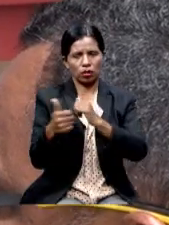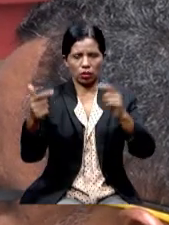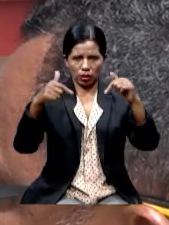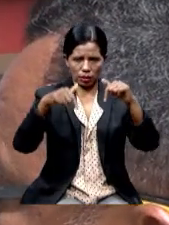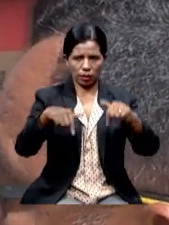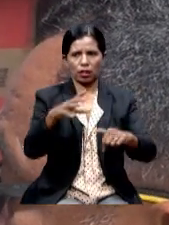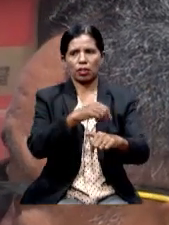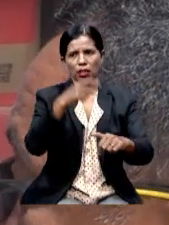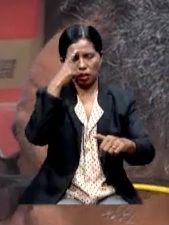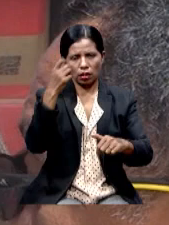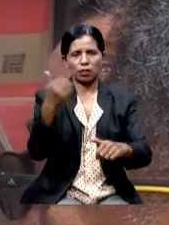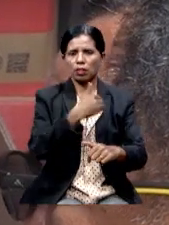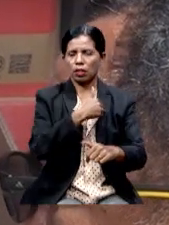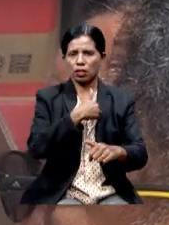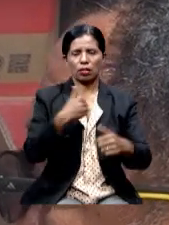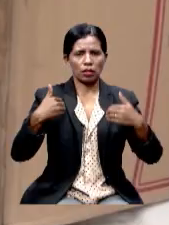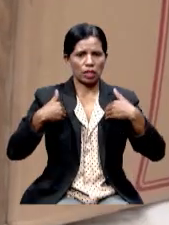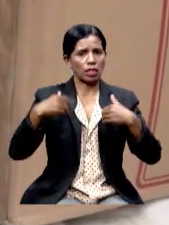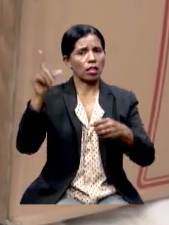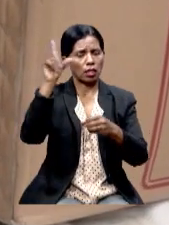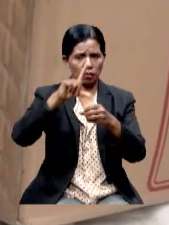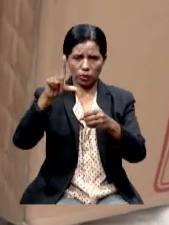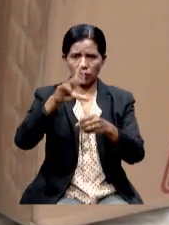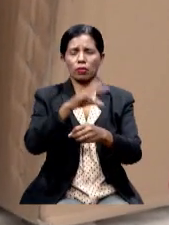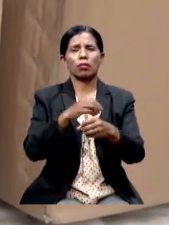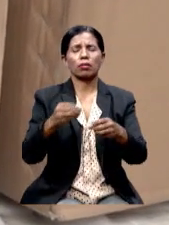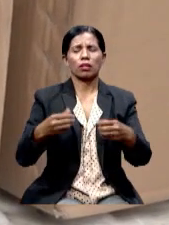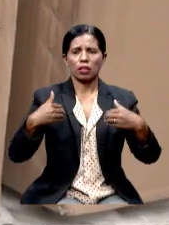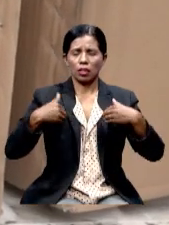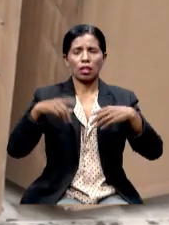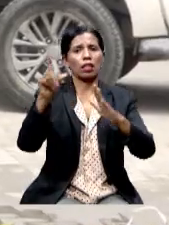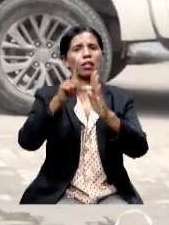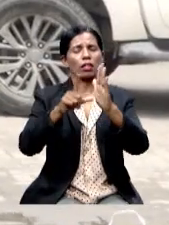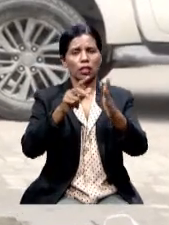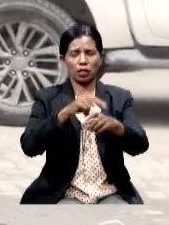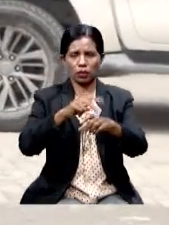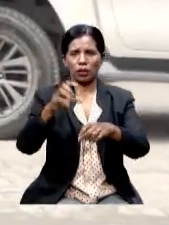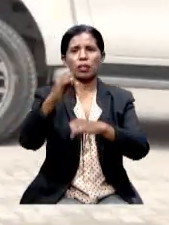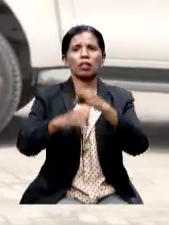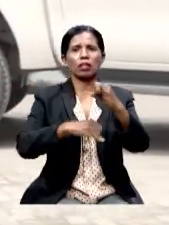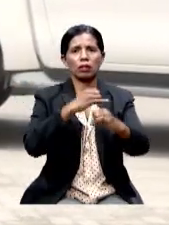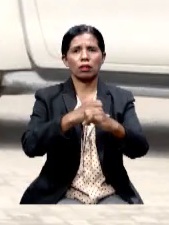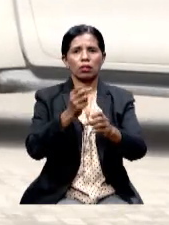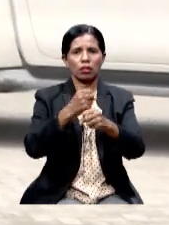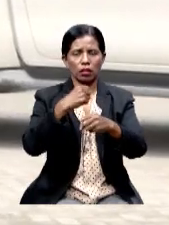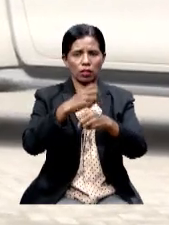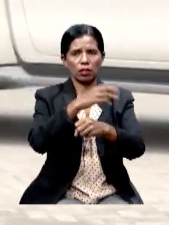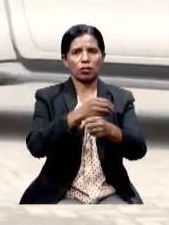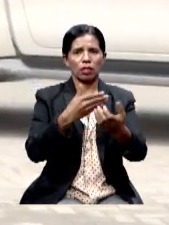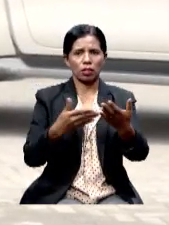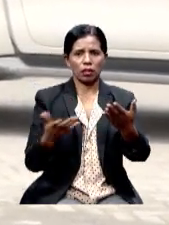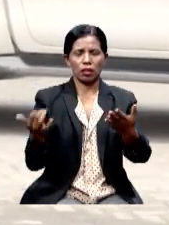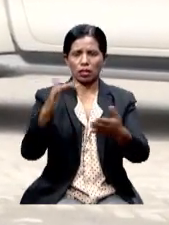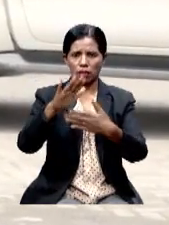arrailaran, tamba sedau que a laboratório, no sedau que a padrão nacional no internacional, o rihalo a estandarização para produto e